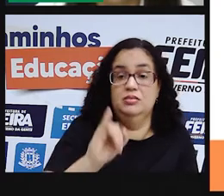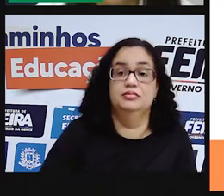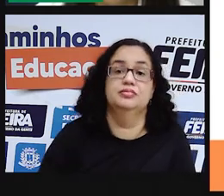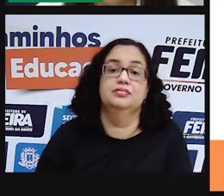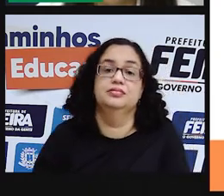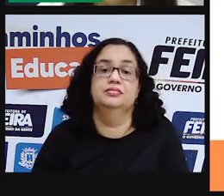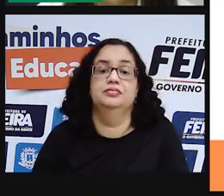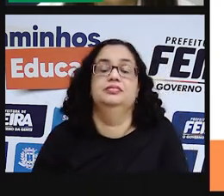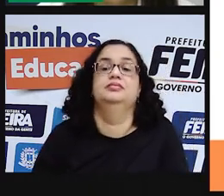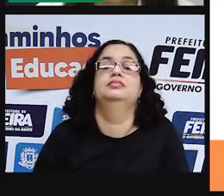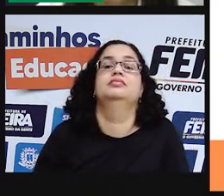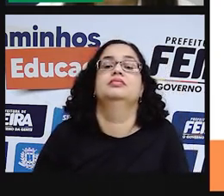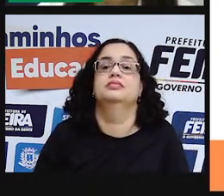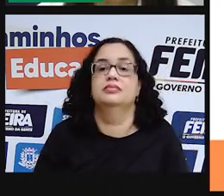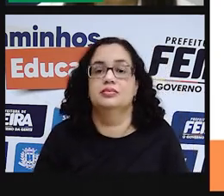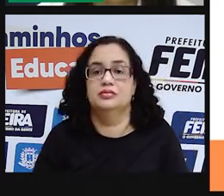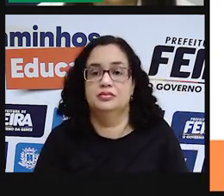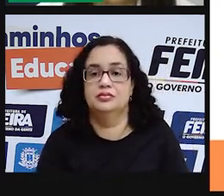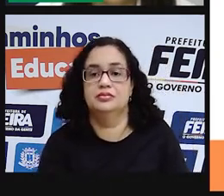quadrinho.